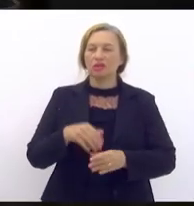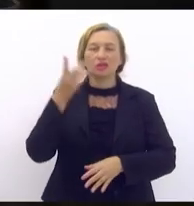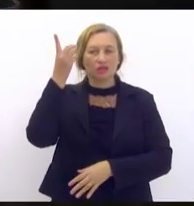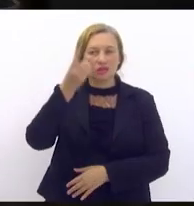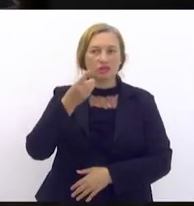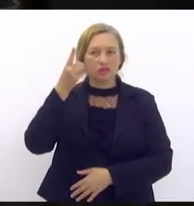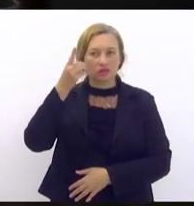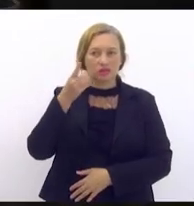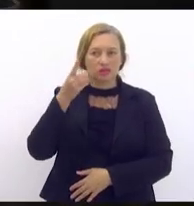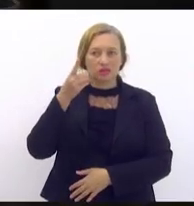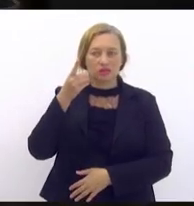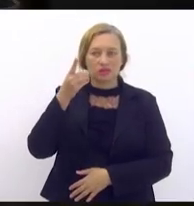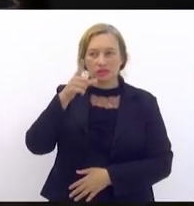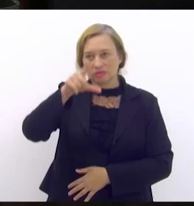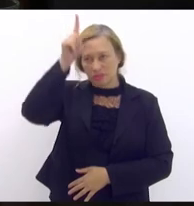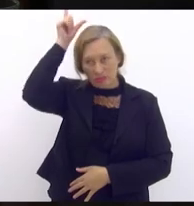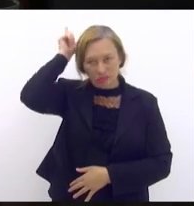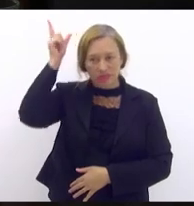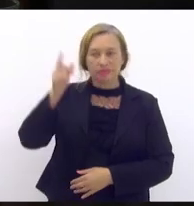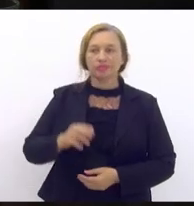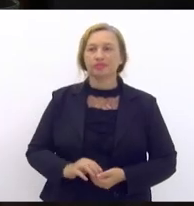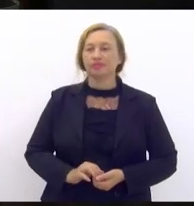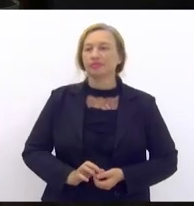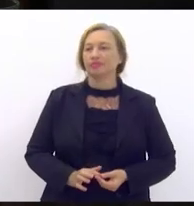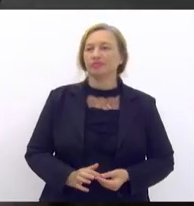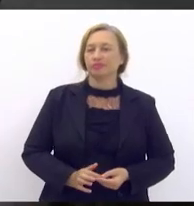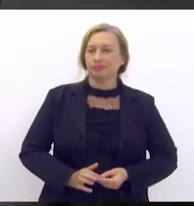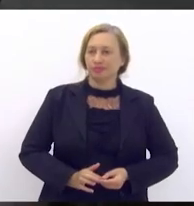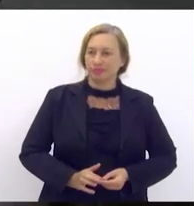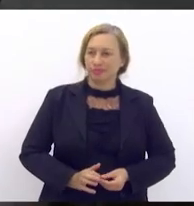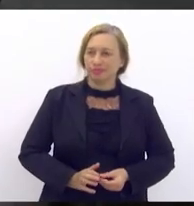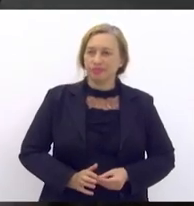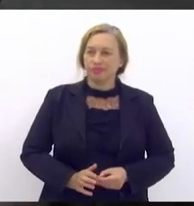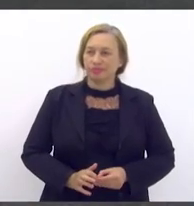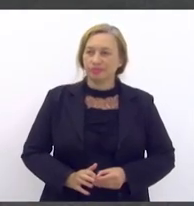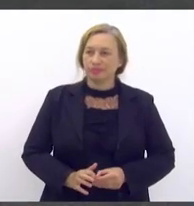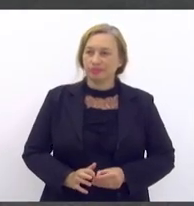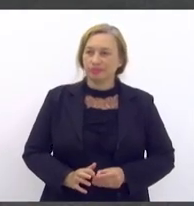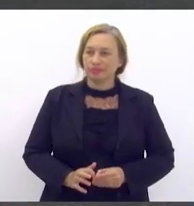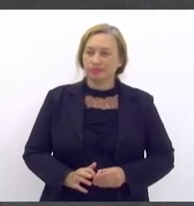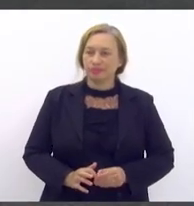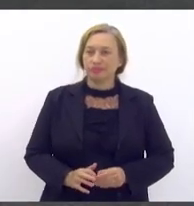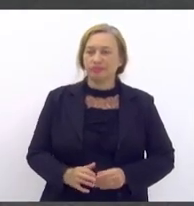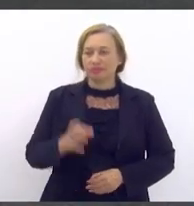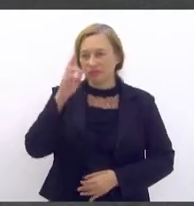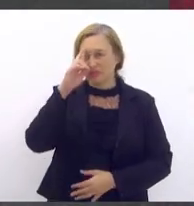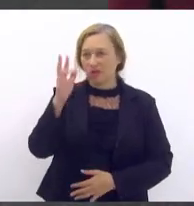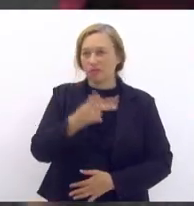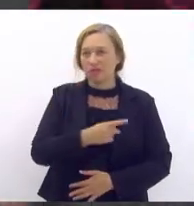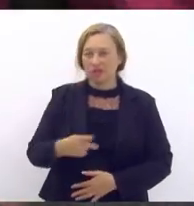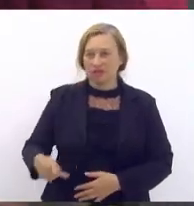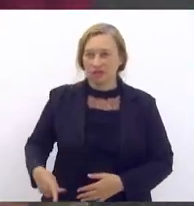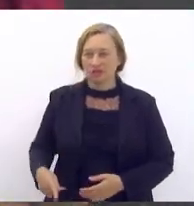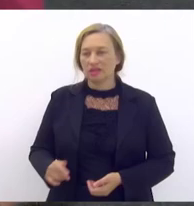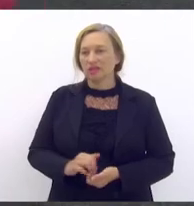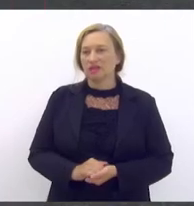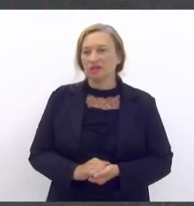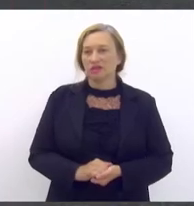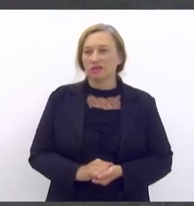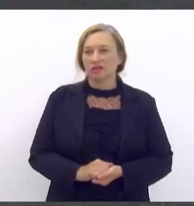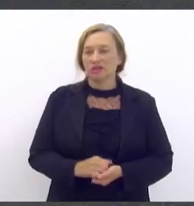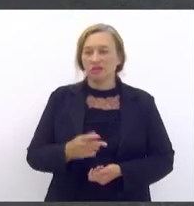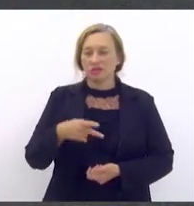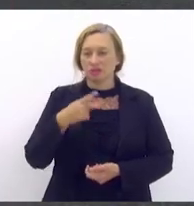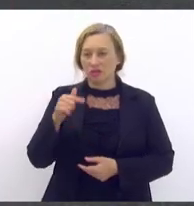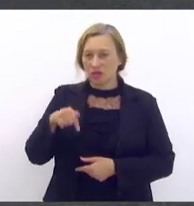o deputado Luiz Paulo Corrêa da Rocha. Senhora presidente, falo